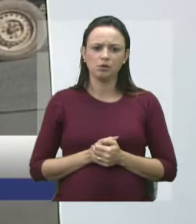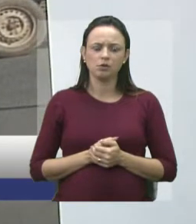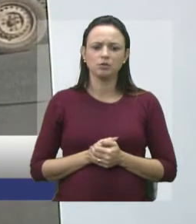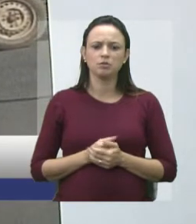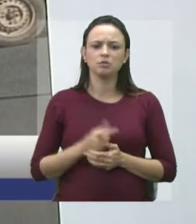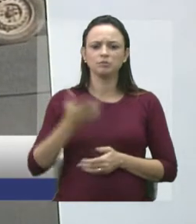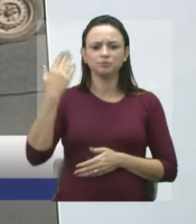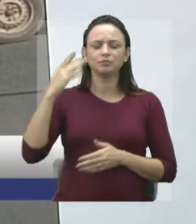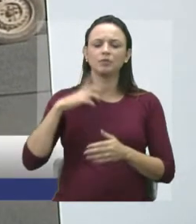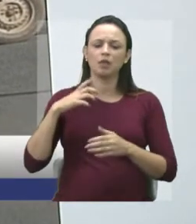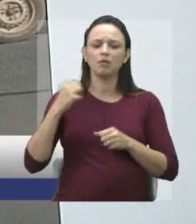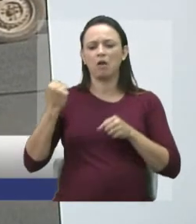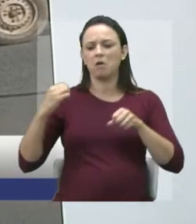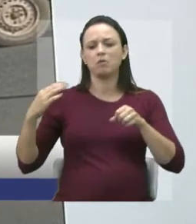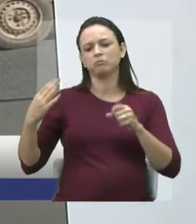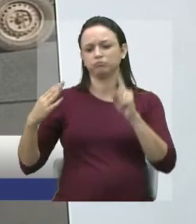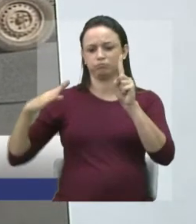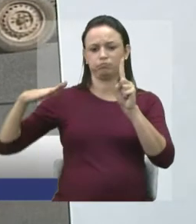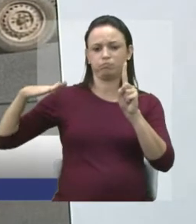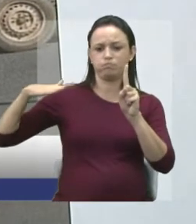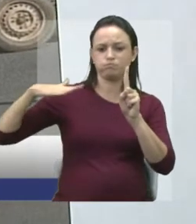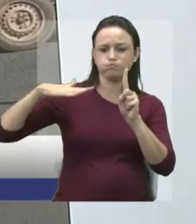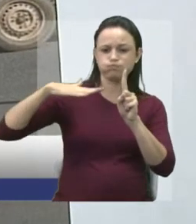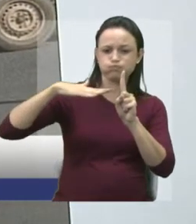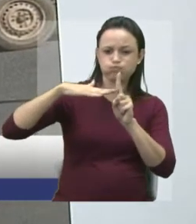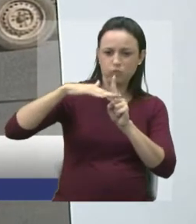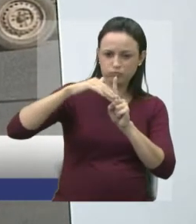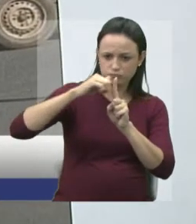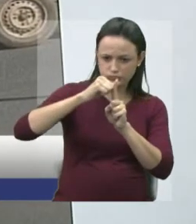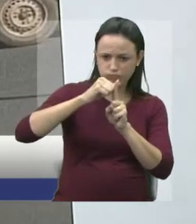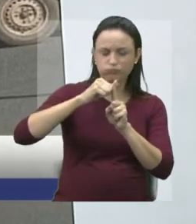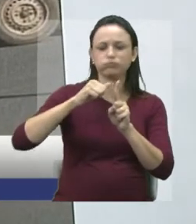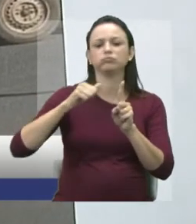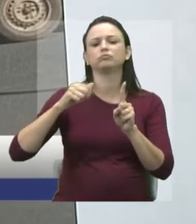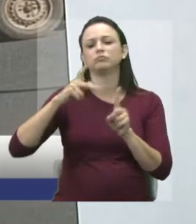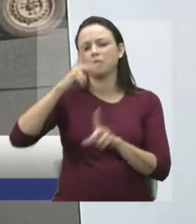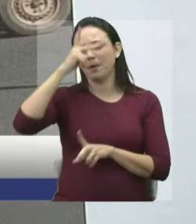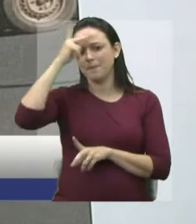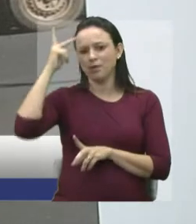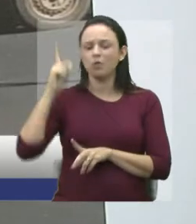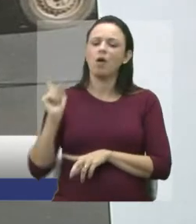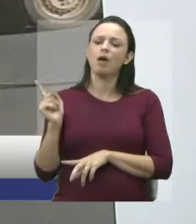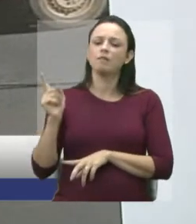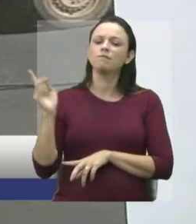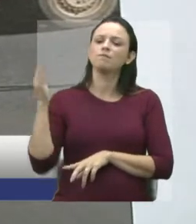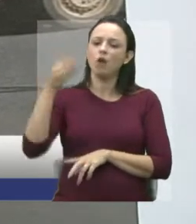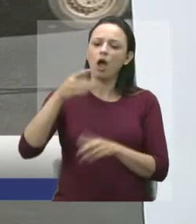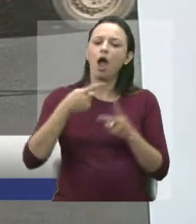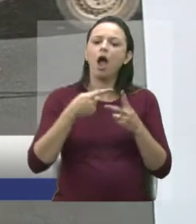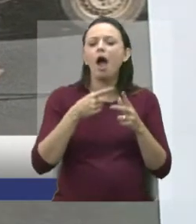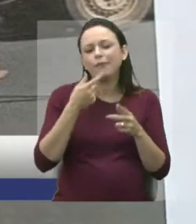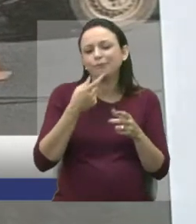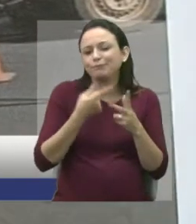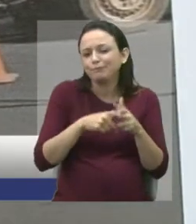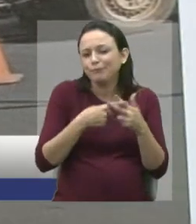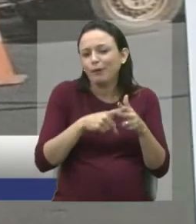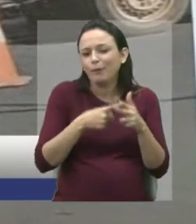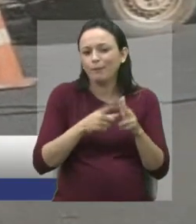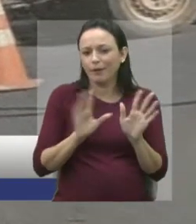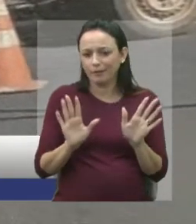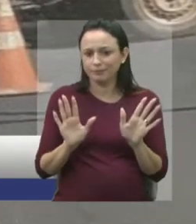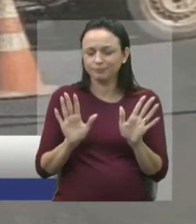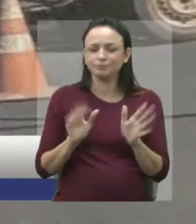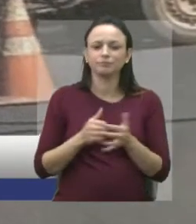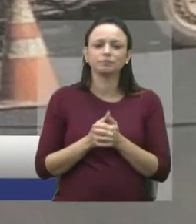uma batida, tá? Aí foi lá o pessoal para arrumar. Né? O mínimo que